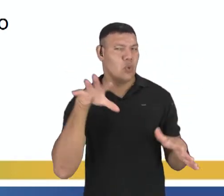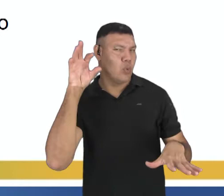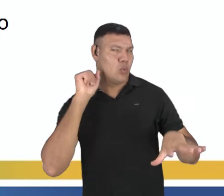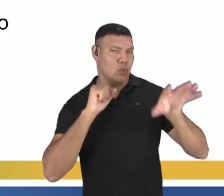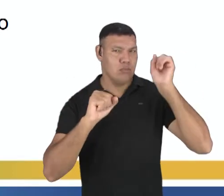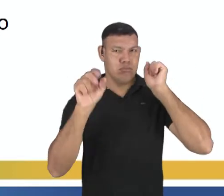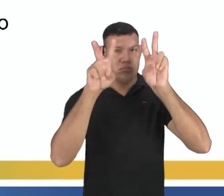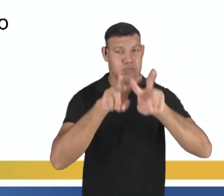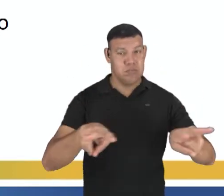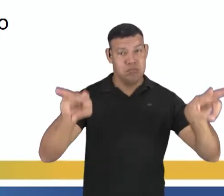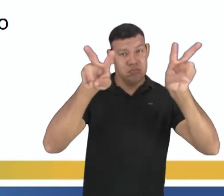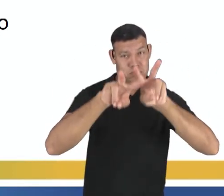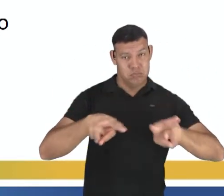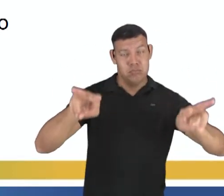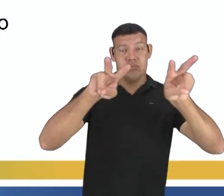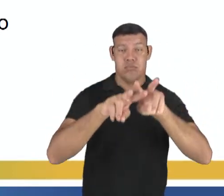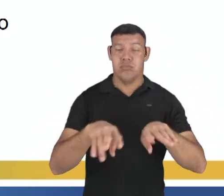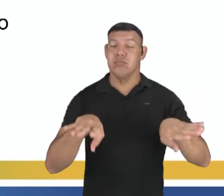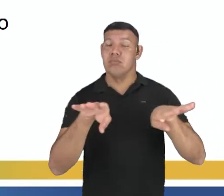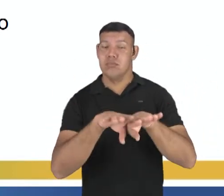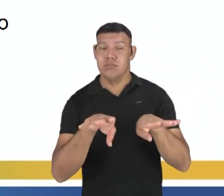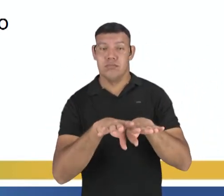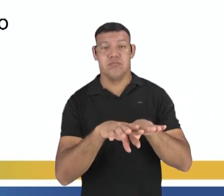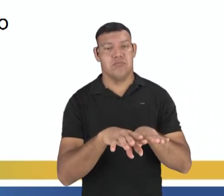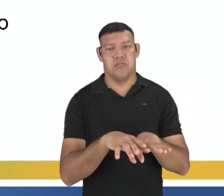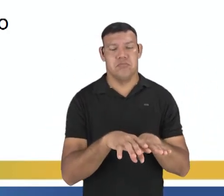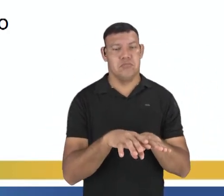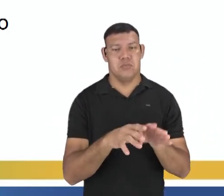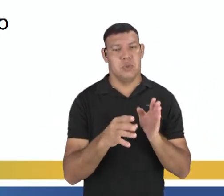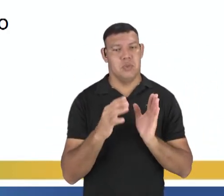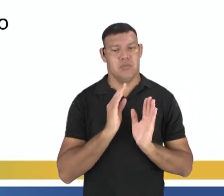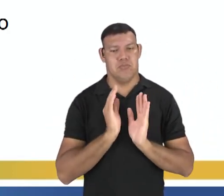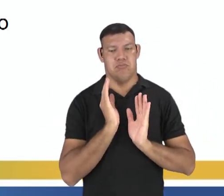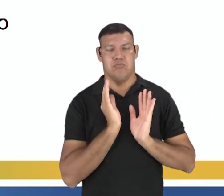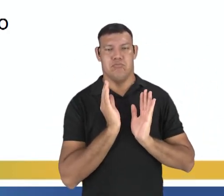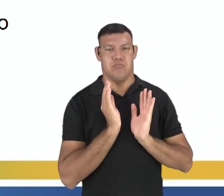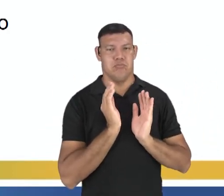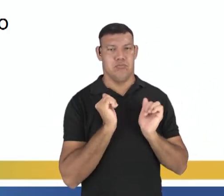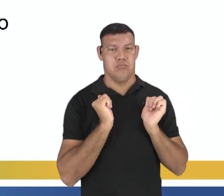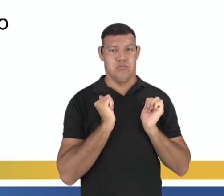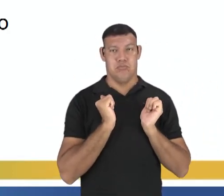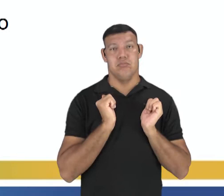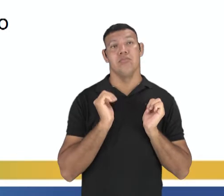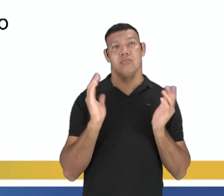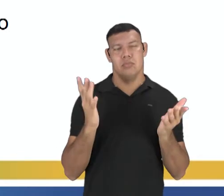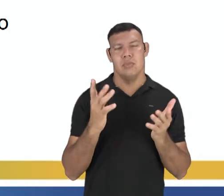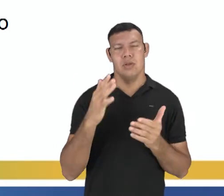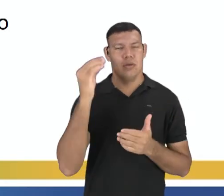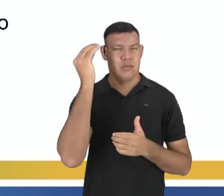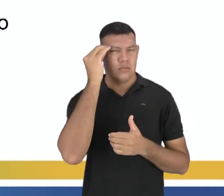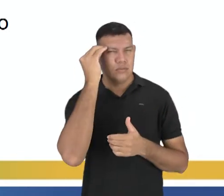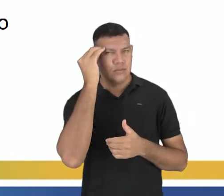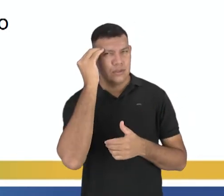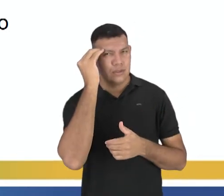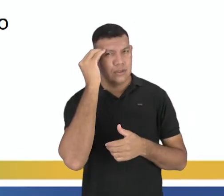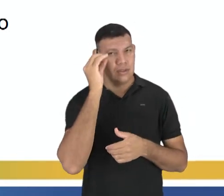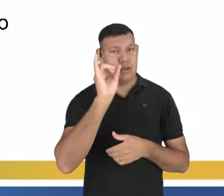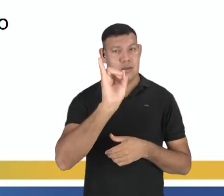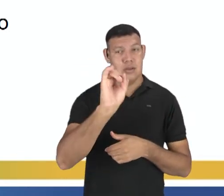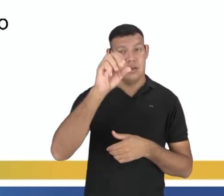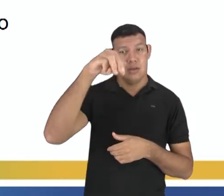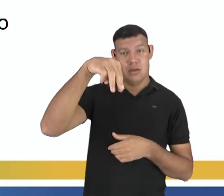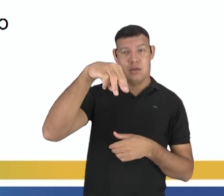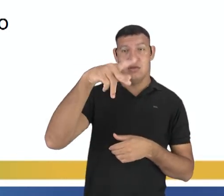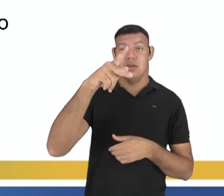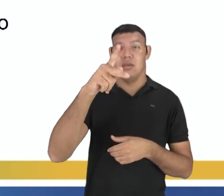maneira objetiva e alheia a ele. Lembram daquela palavra que eu pedi para vocês gravarem?